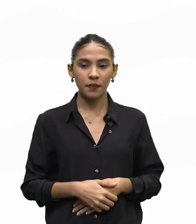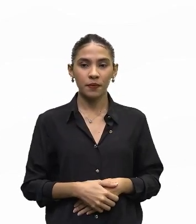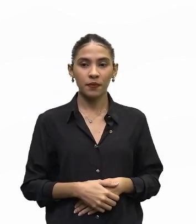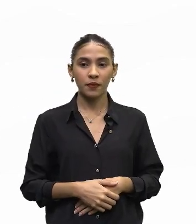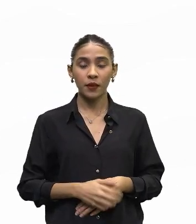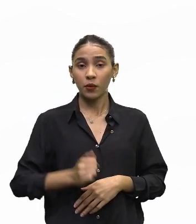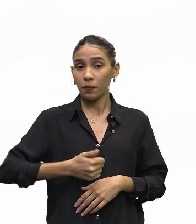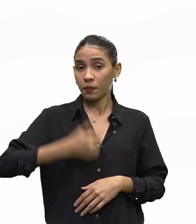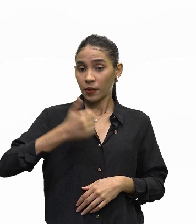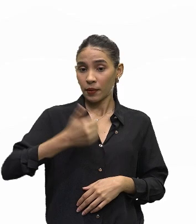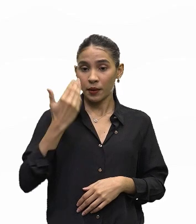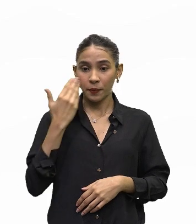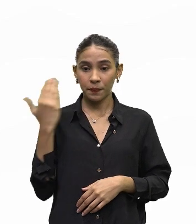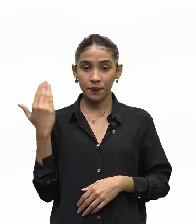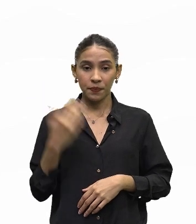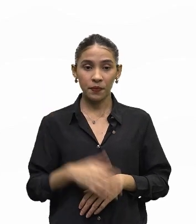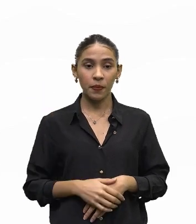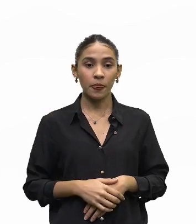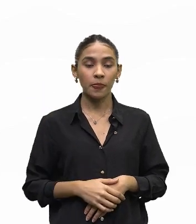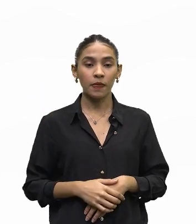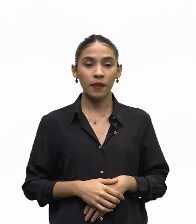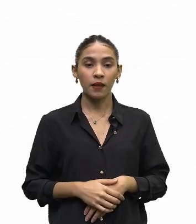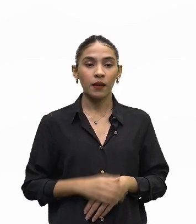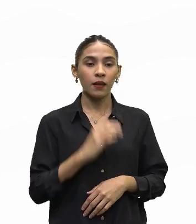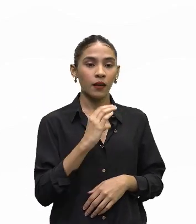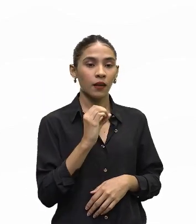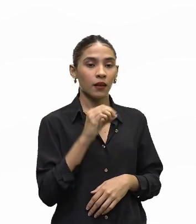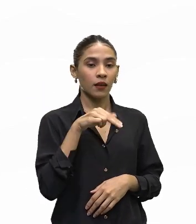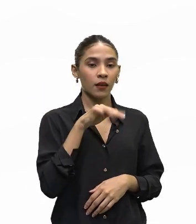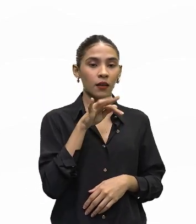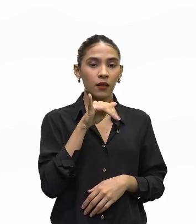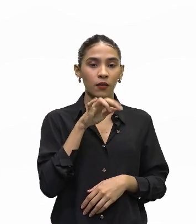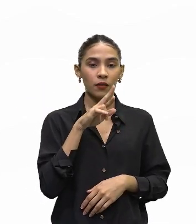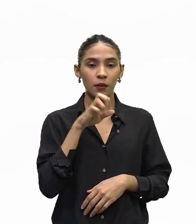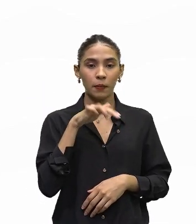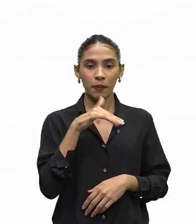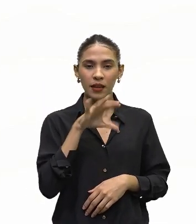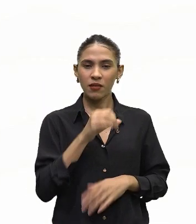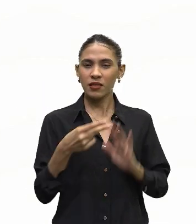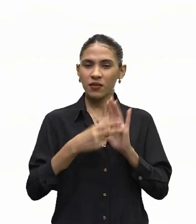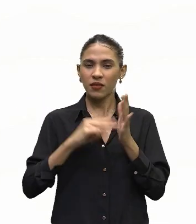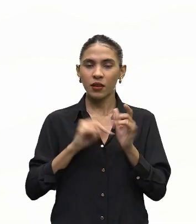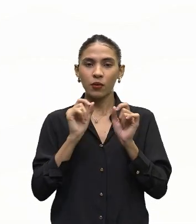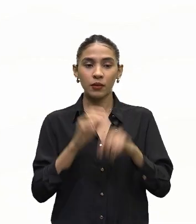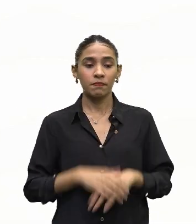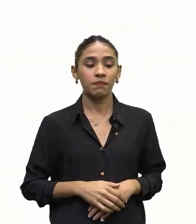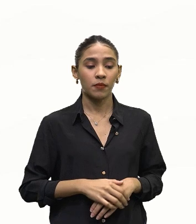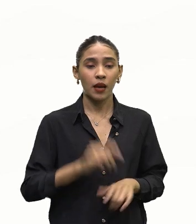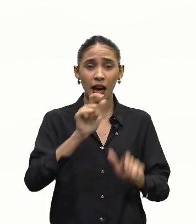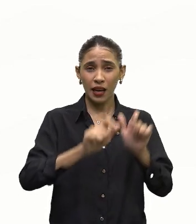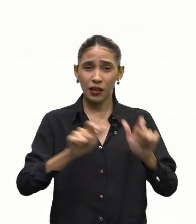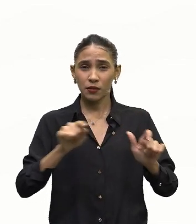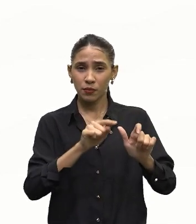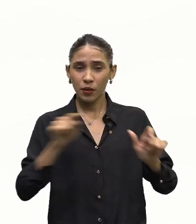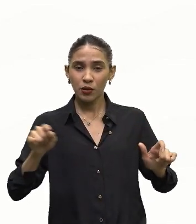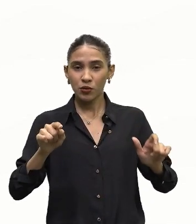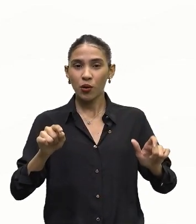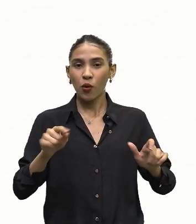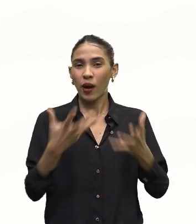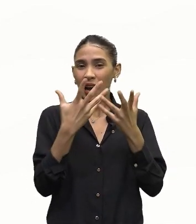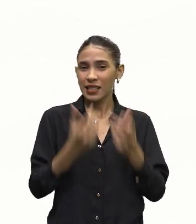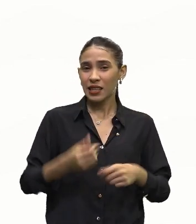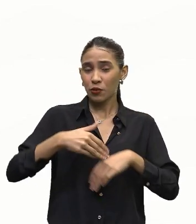O primeiro deles é a confirmação, que significa que as pessoas dão mais peso para as informações